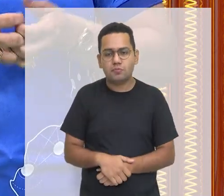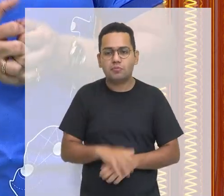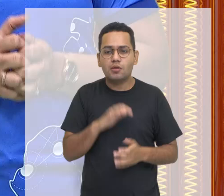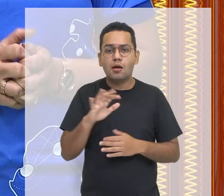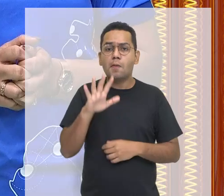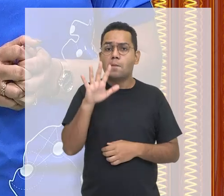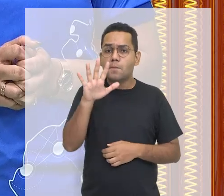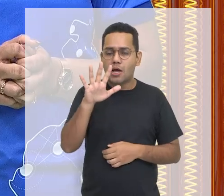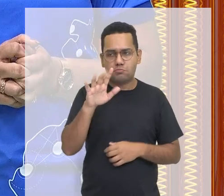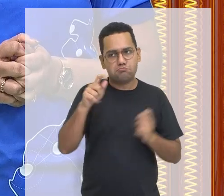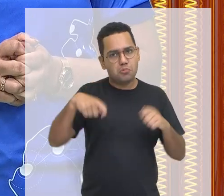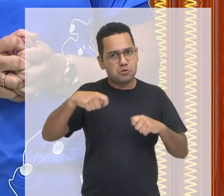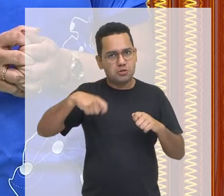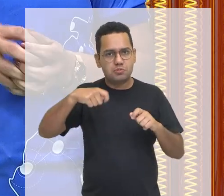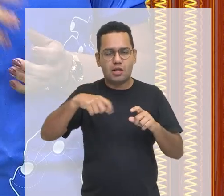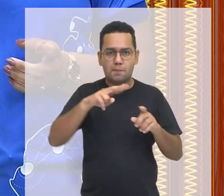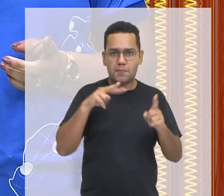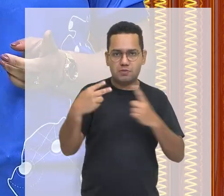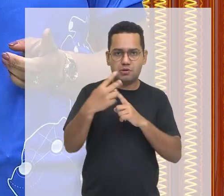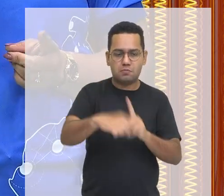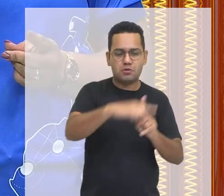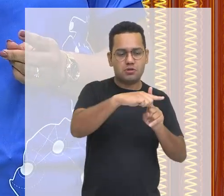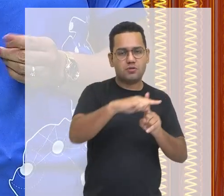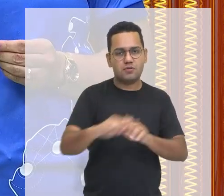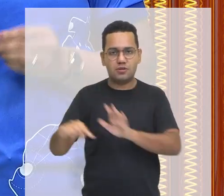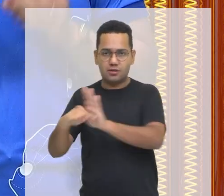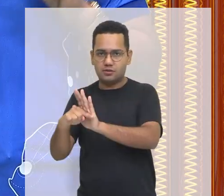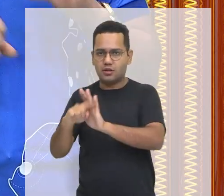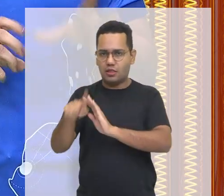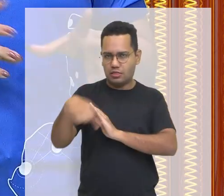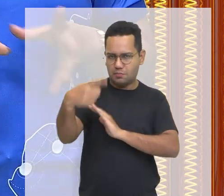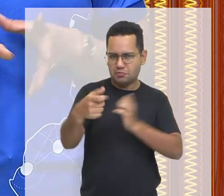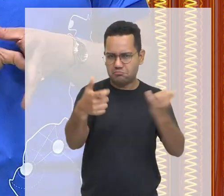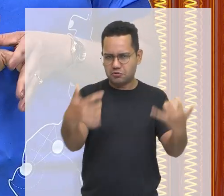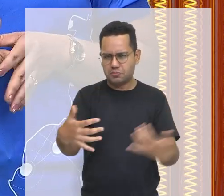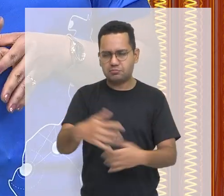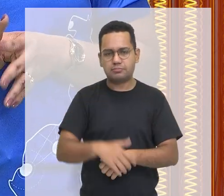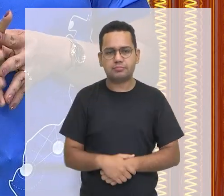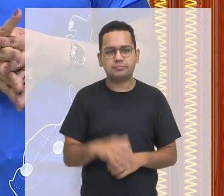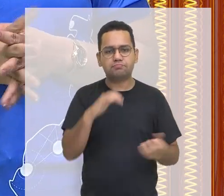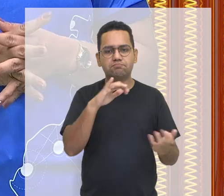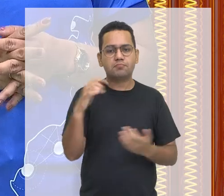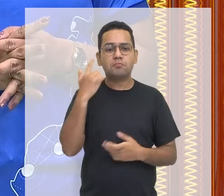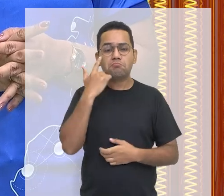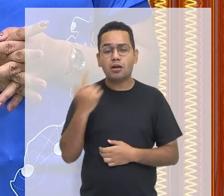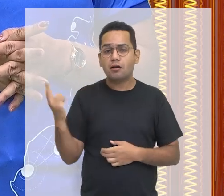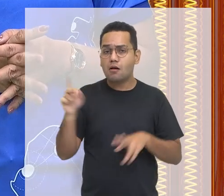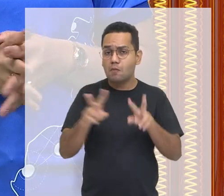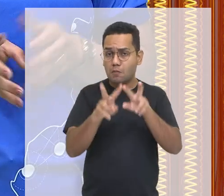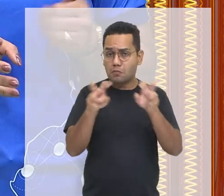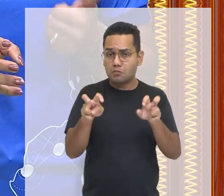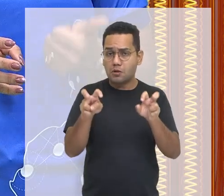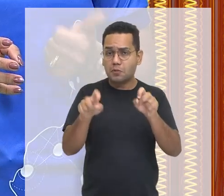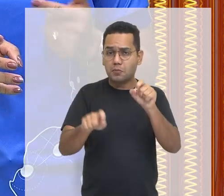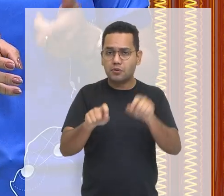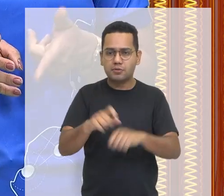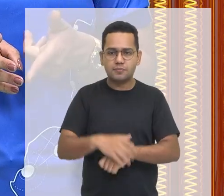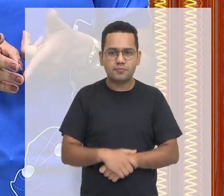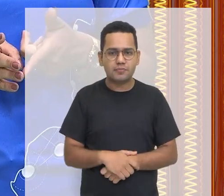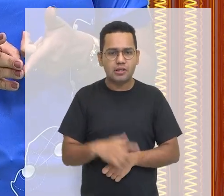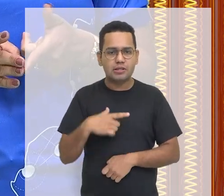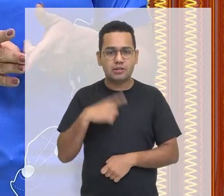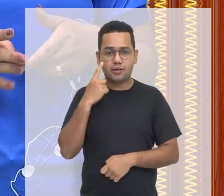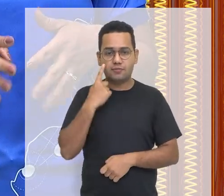positivos e também tem os seus pontos negativos, que nós vamos verificar daqui a pouco. Em relação à cultura de massa, vamos verificar a questão da televisão e